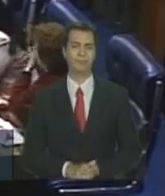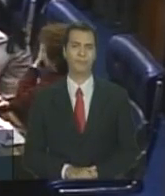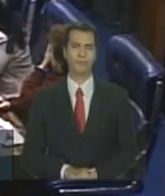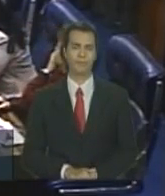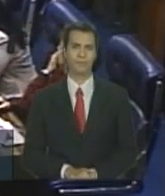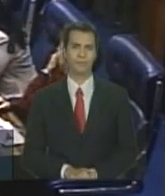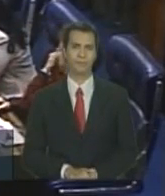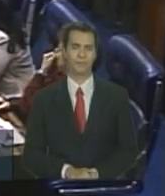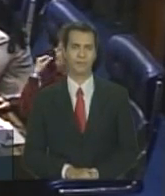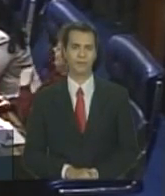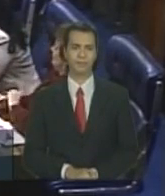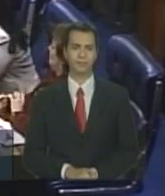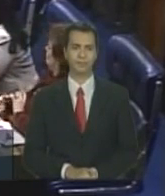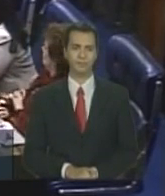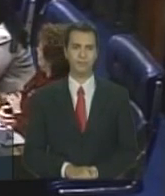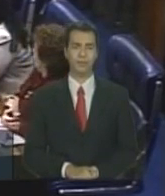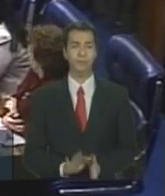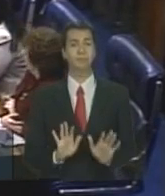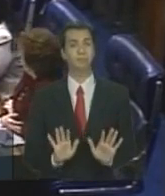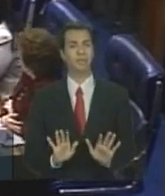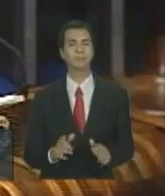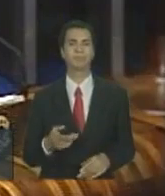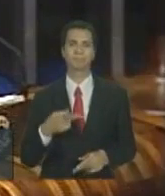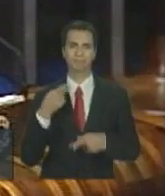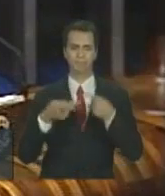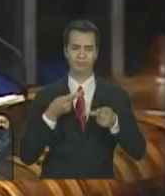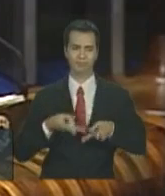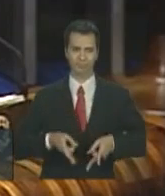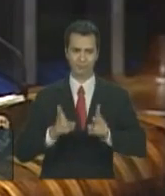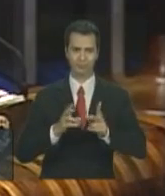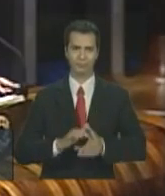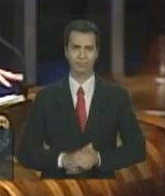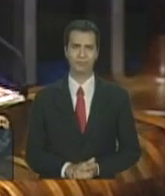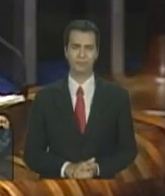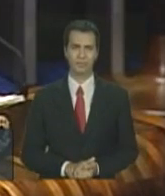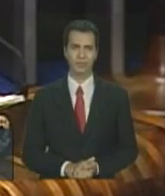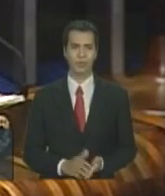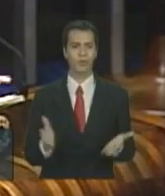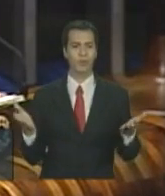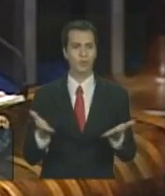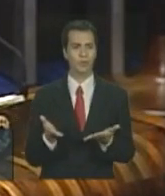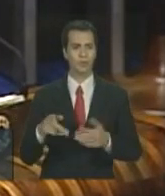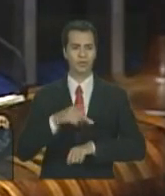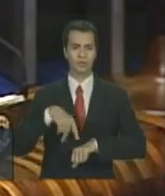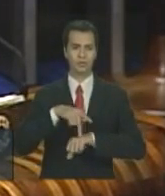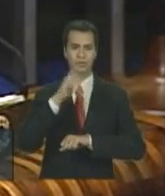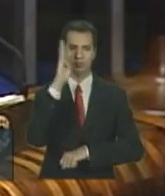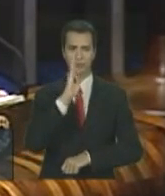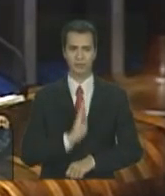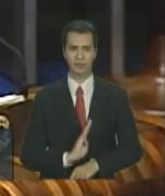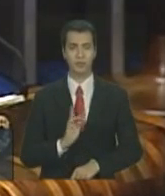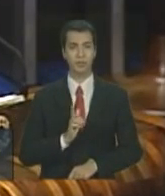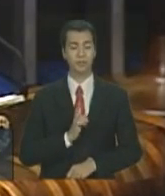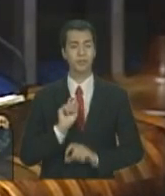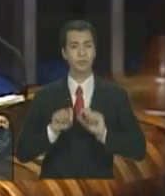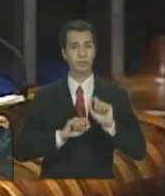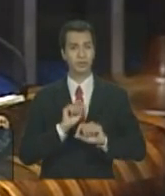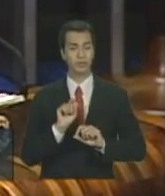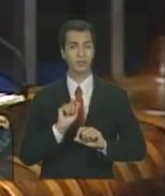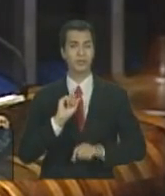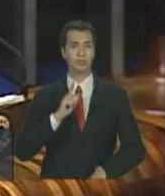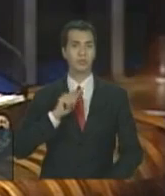Mas, continuando, esse país hoje tem, na vice-presidência do Senado, uma mulher,